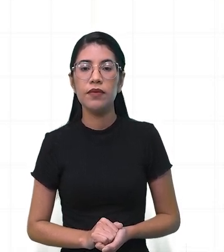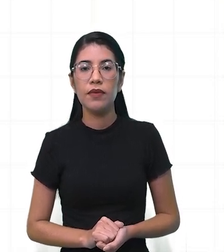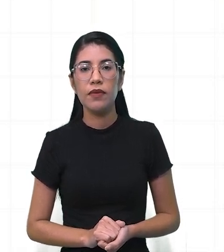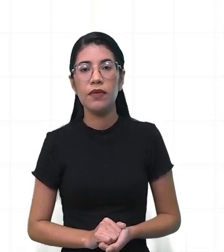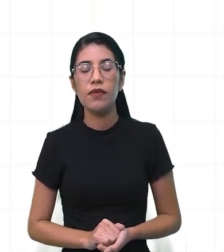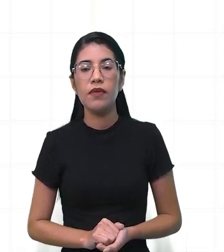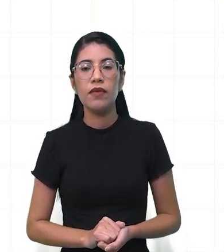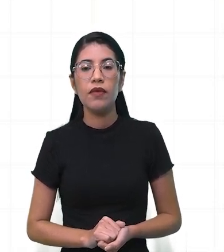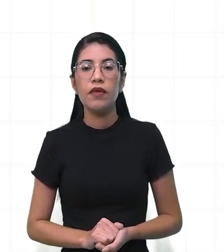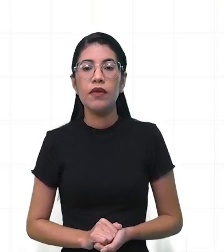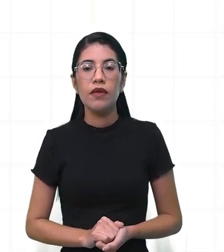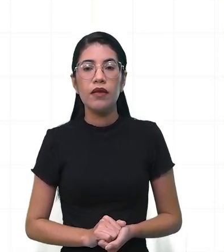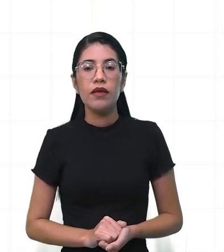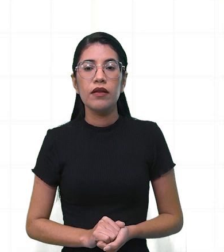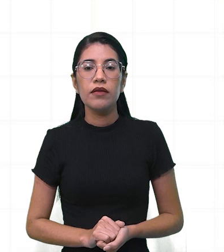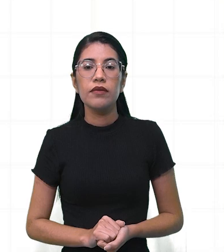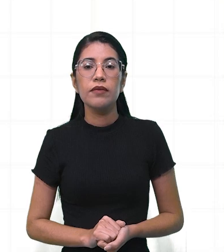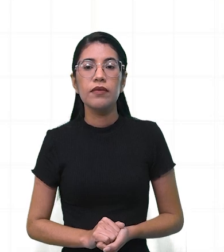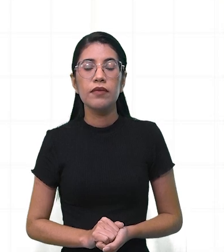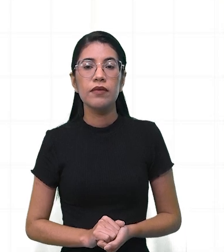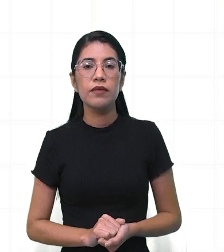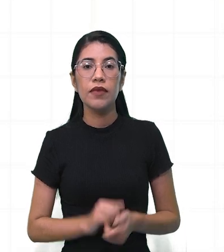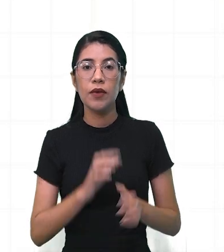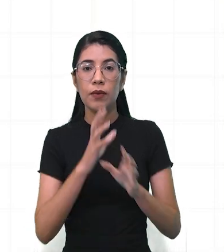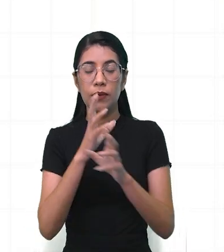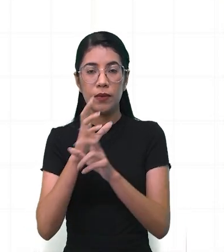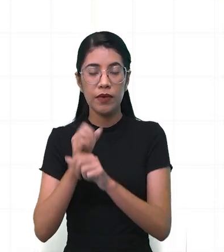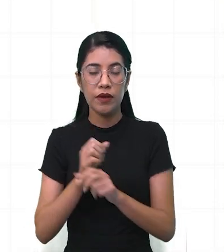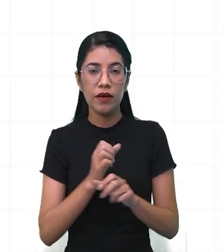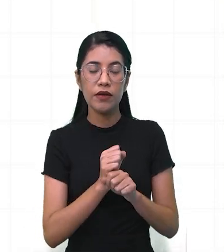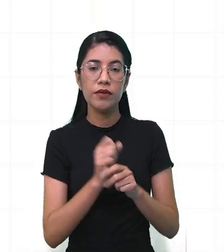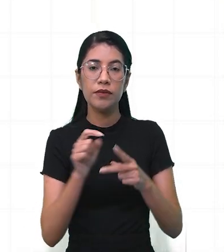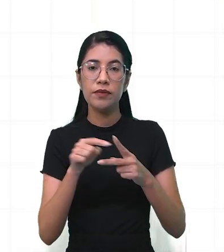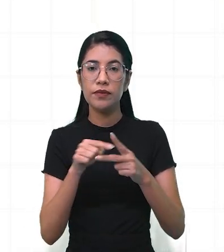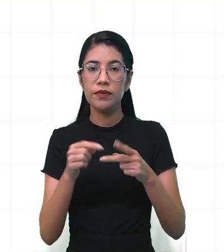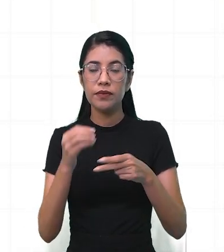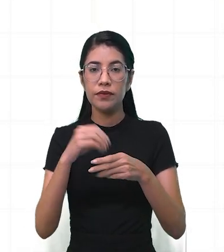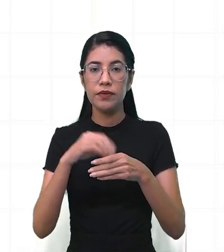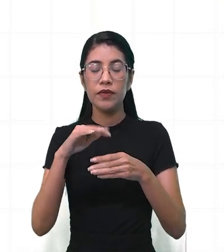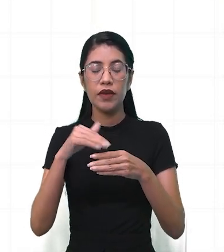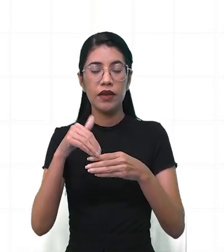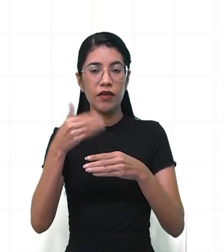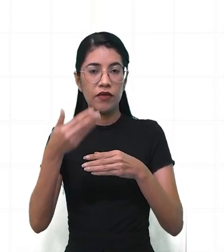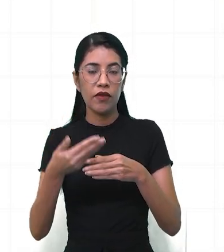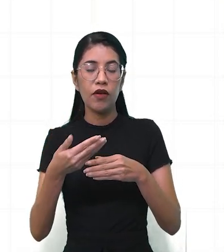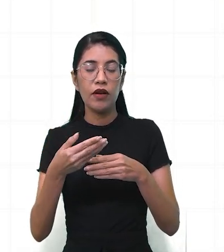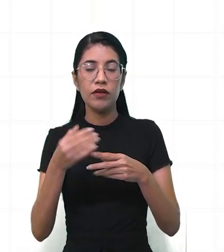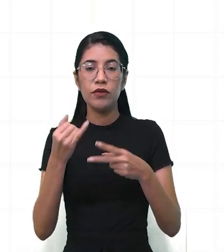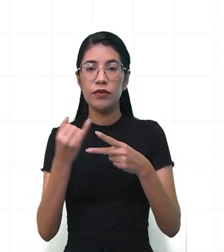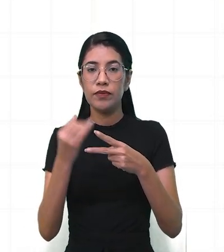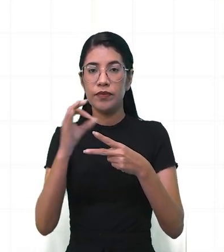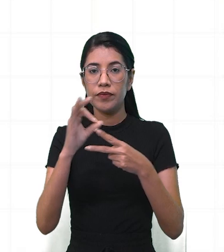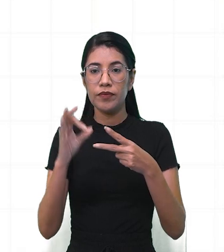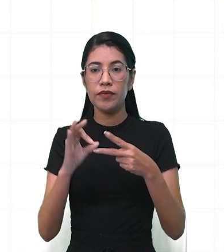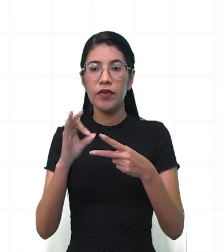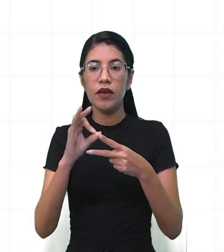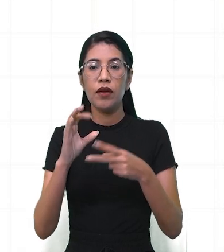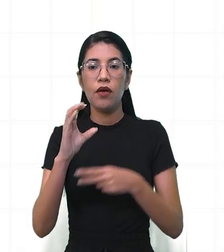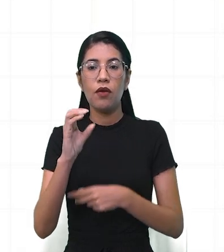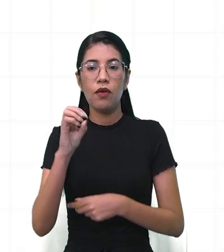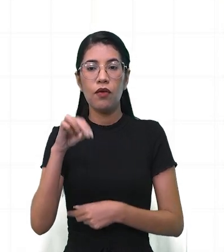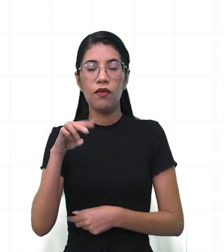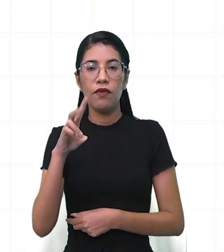A soma dos ângulos externos de um polígono convexo,